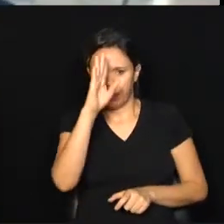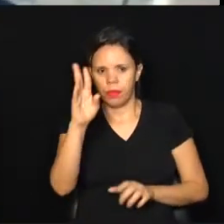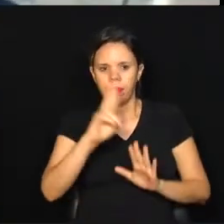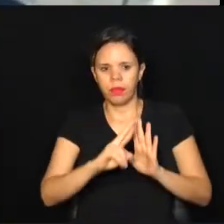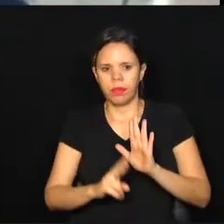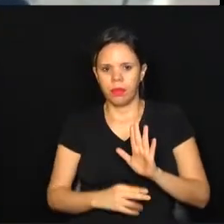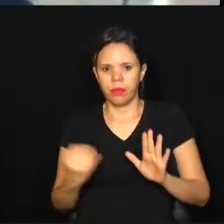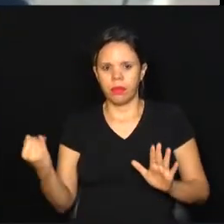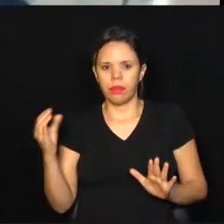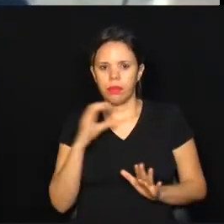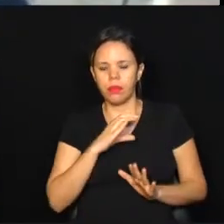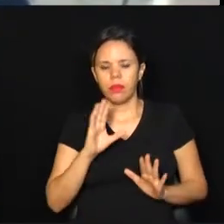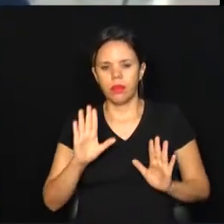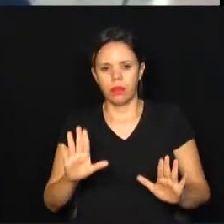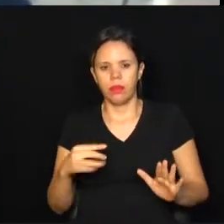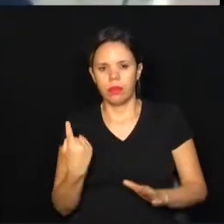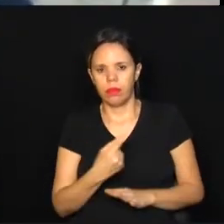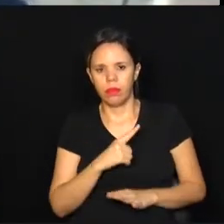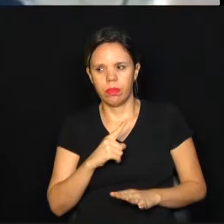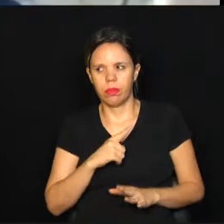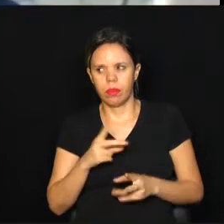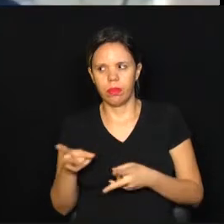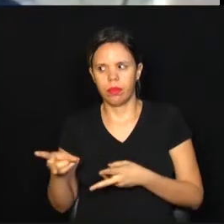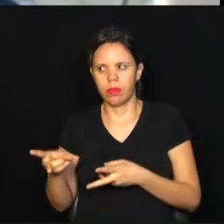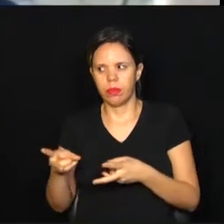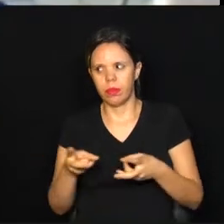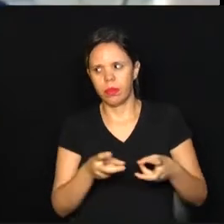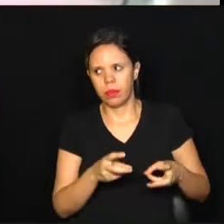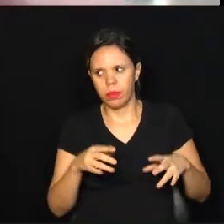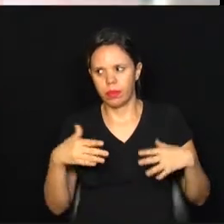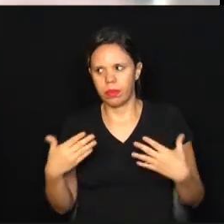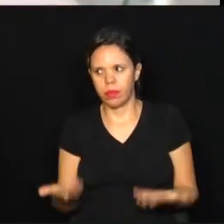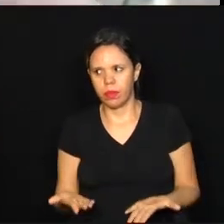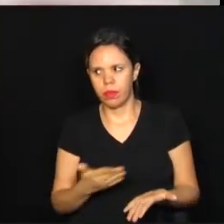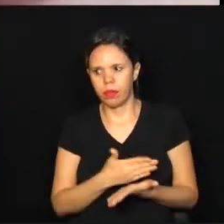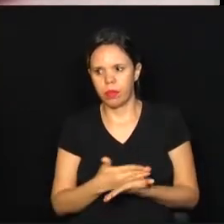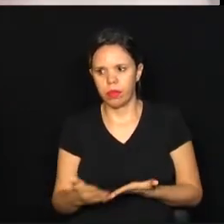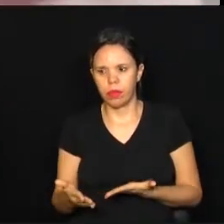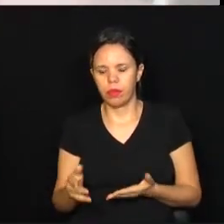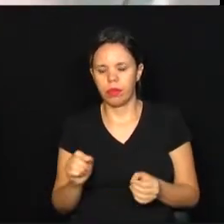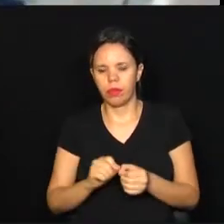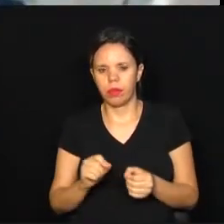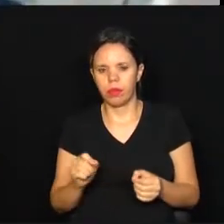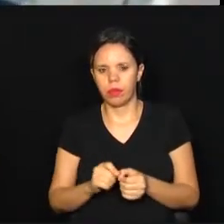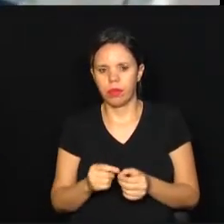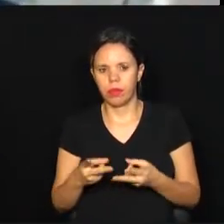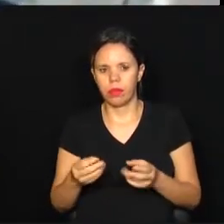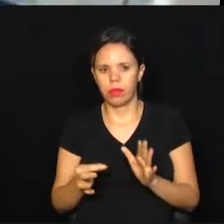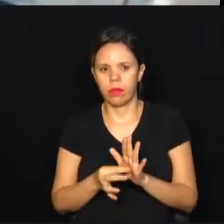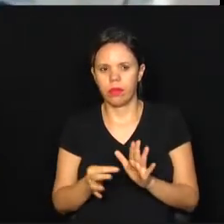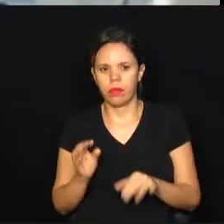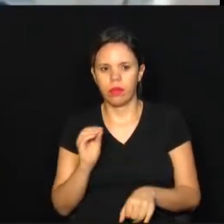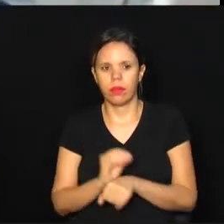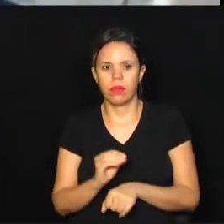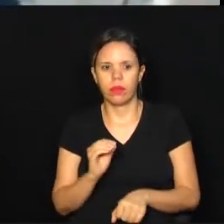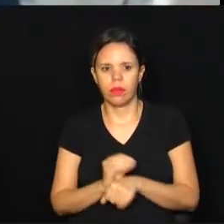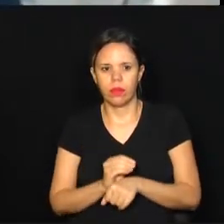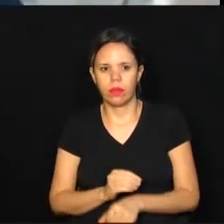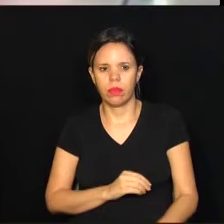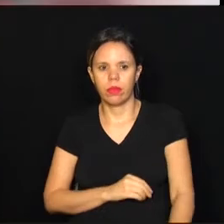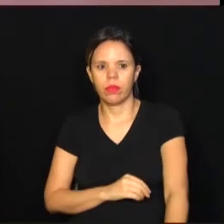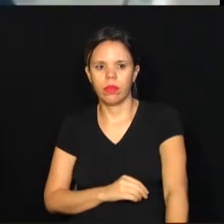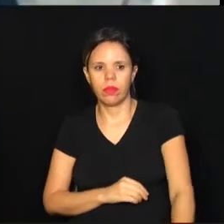né? Mas o que nós temos percebido, quando nós começamos a fazer esse olhar cuidadoso